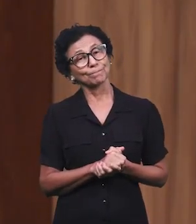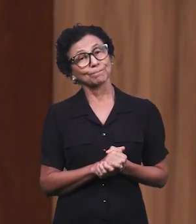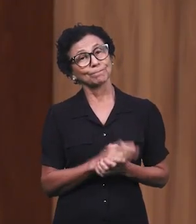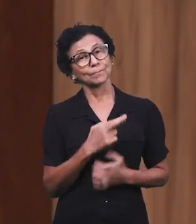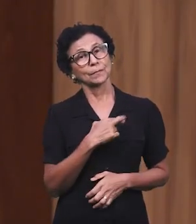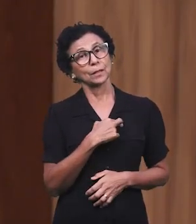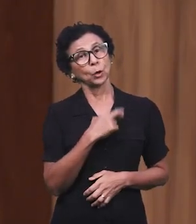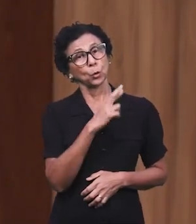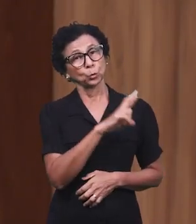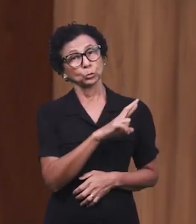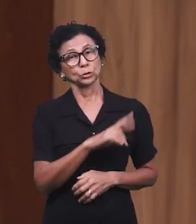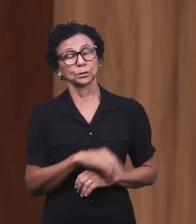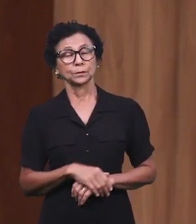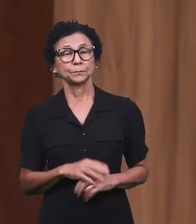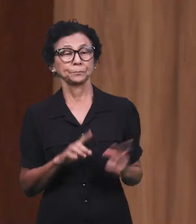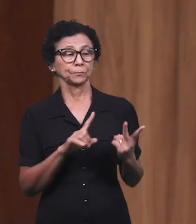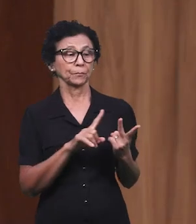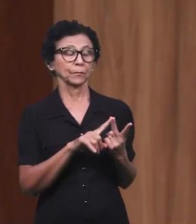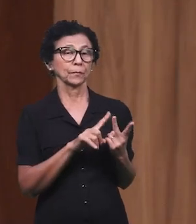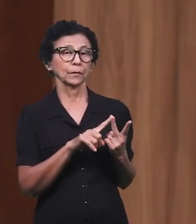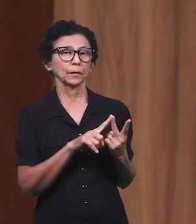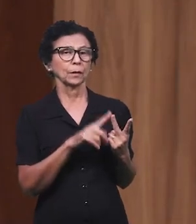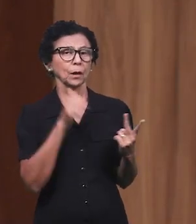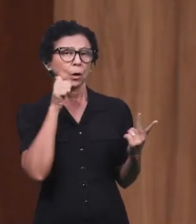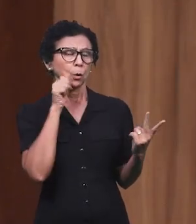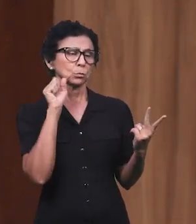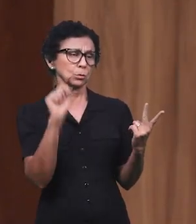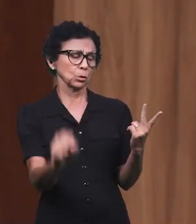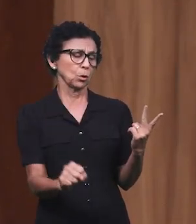o teu Deus é o meu Deus.